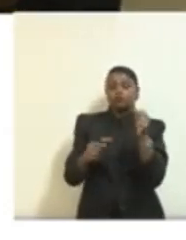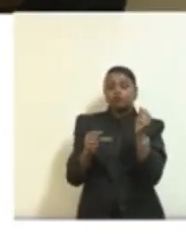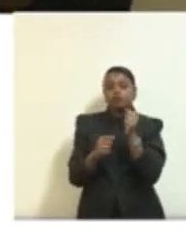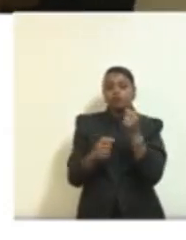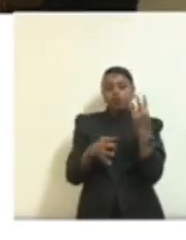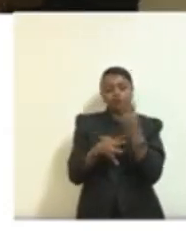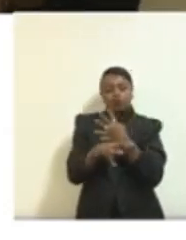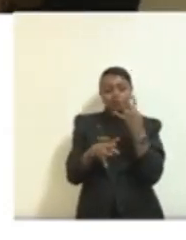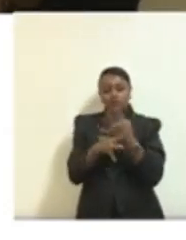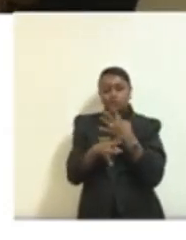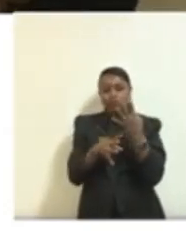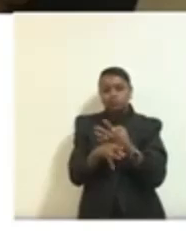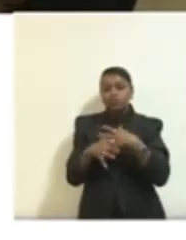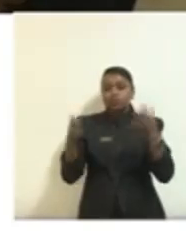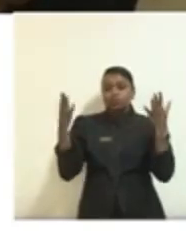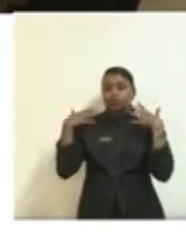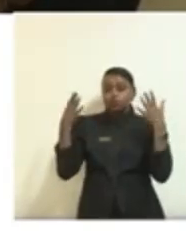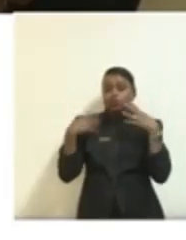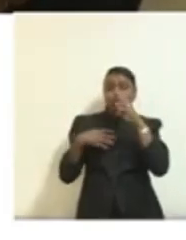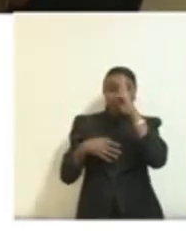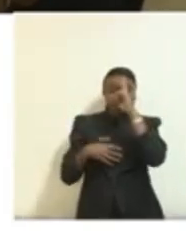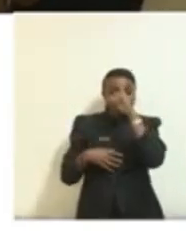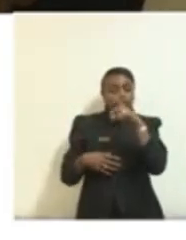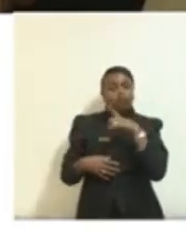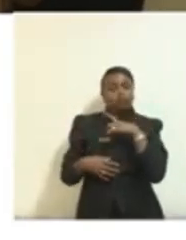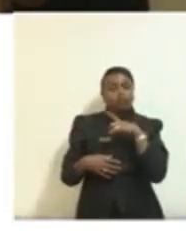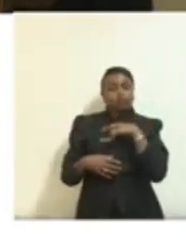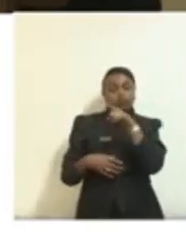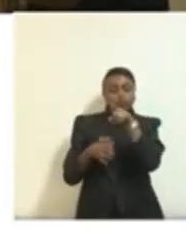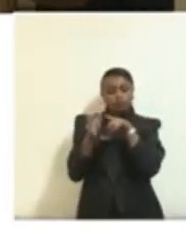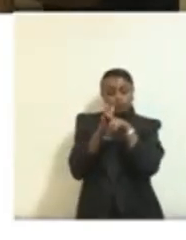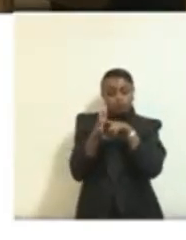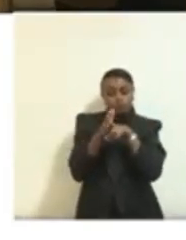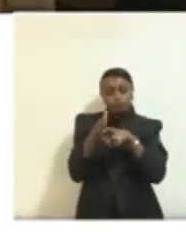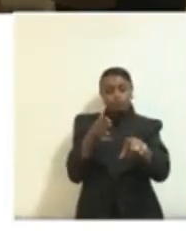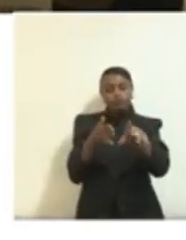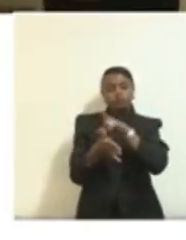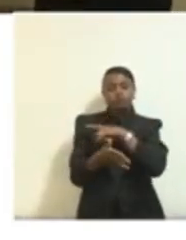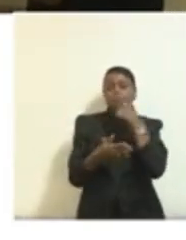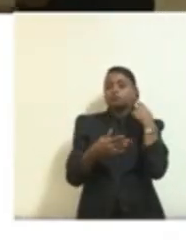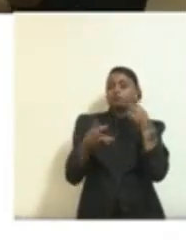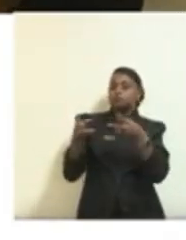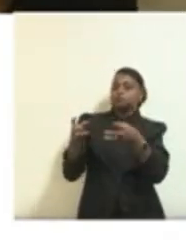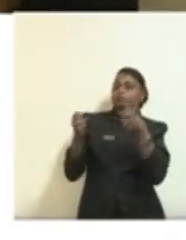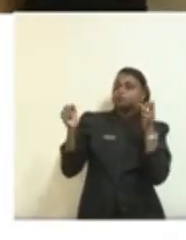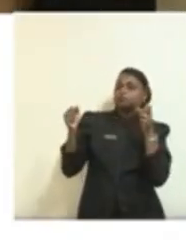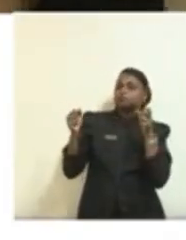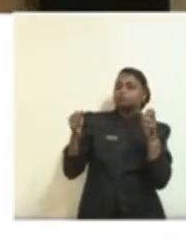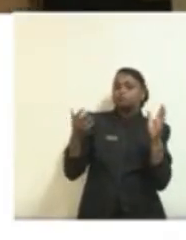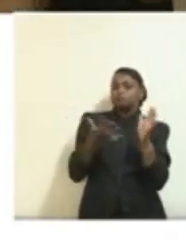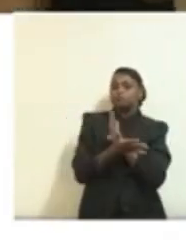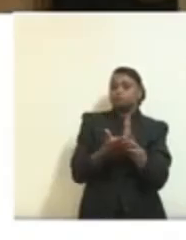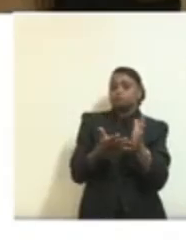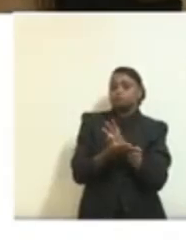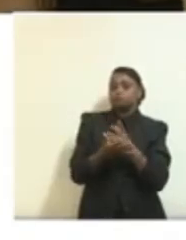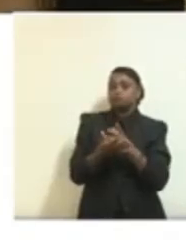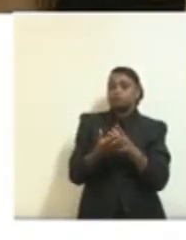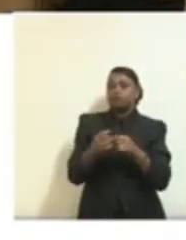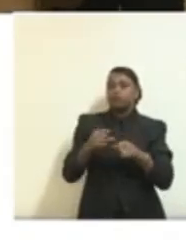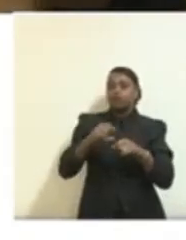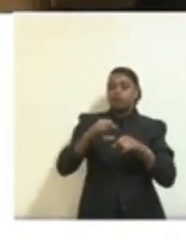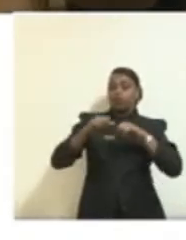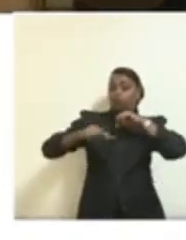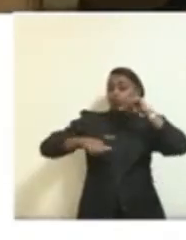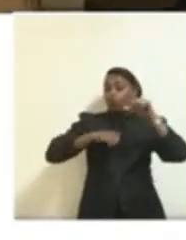de espécies tiveram efeitos maiores, foram mais resistentes ou mais resilientes a eventos